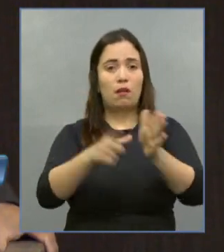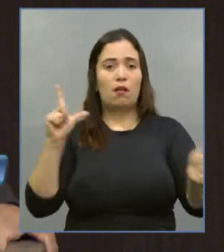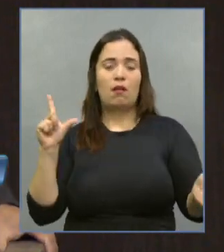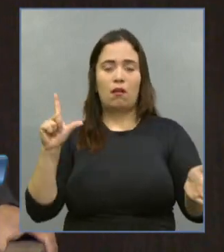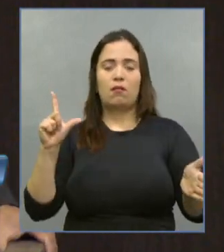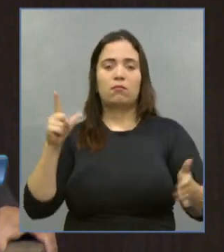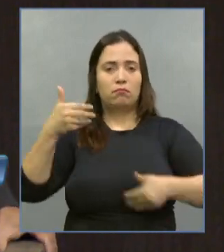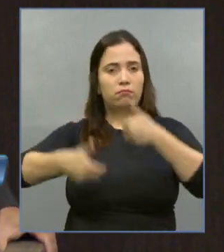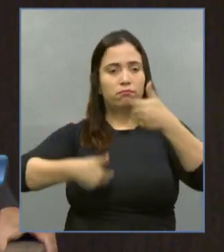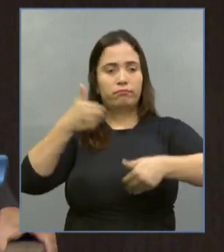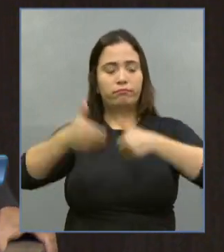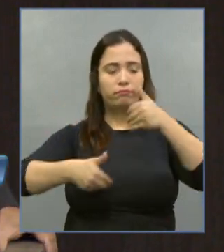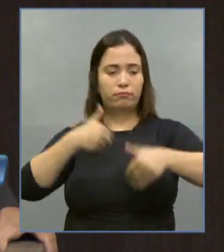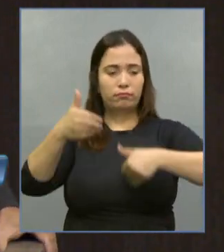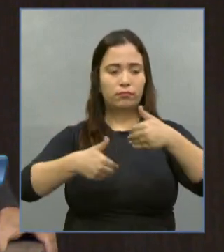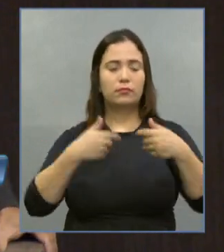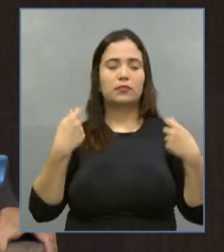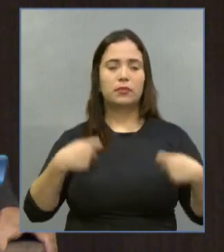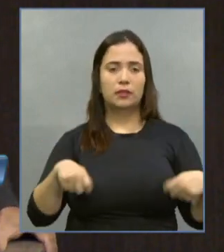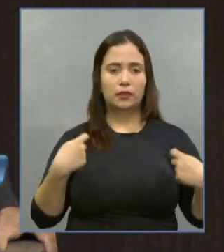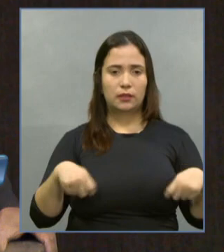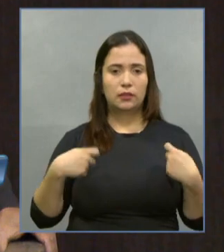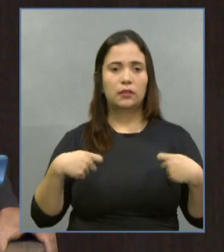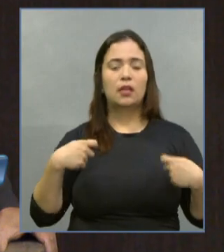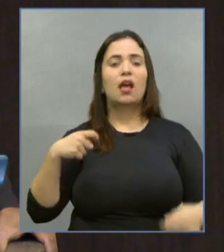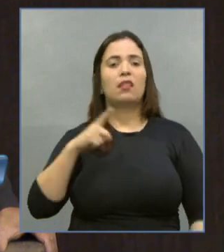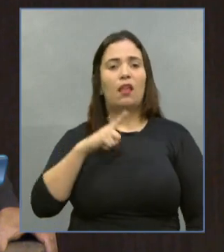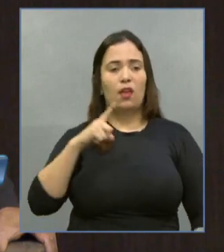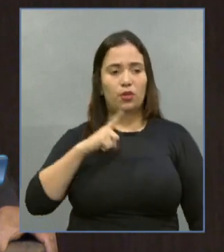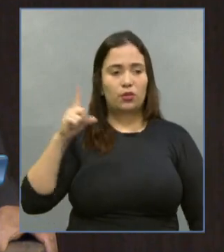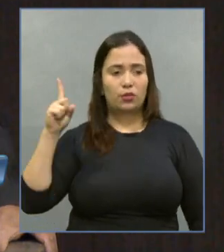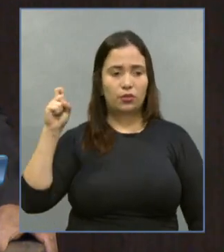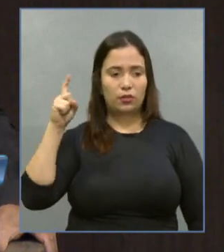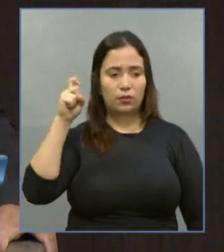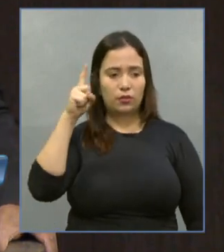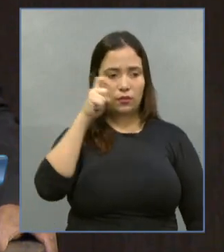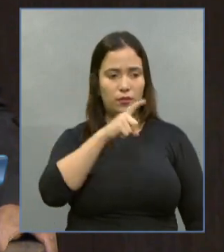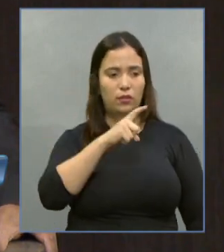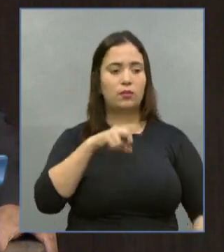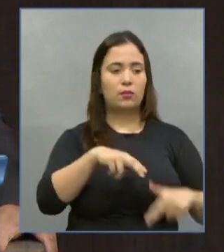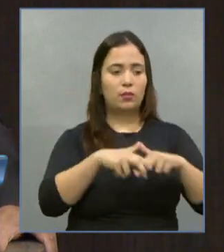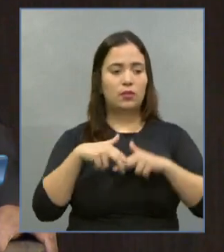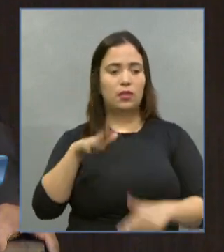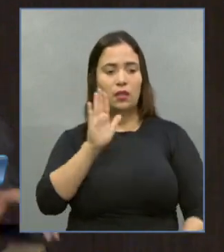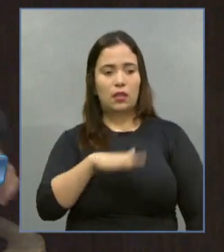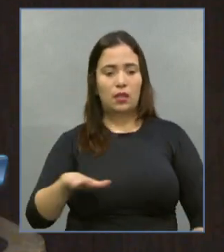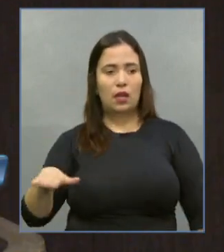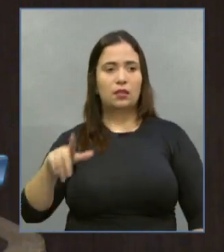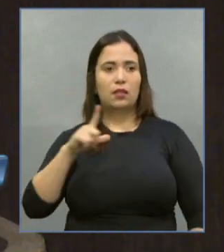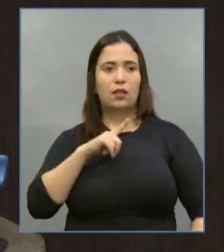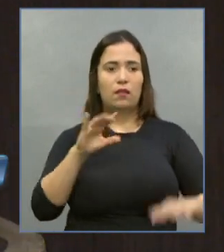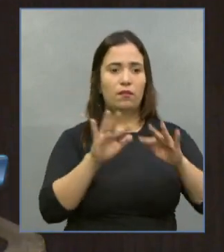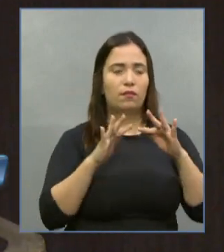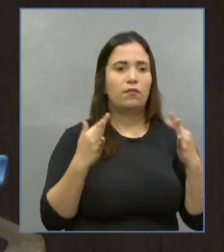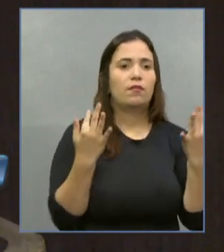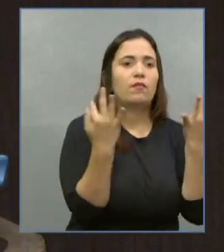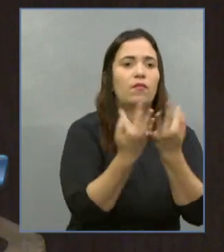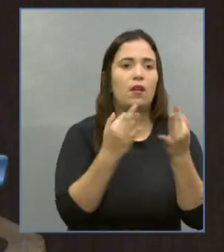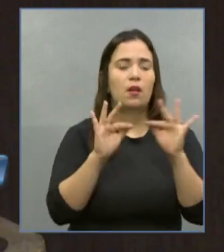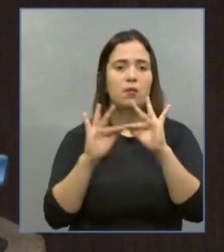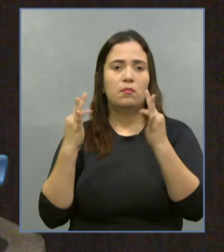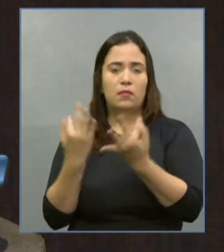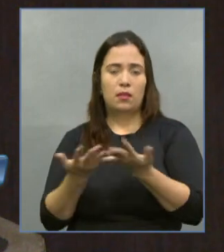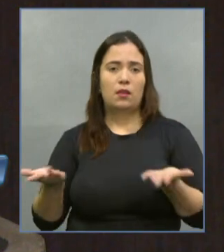tratamento se tornam mais difíceis, portanto, para estas crianças e suas famílias. Da mesma forma